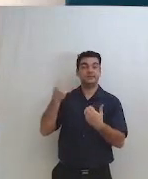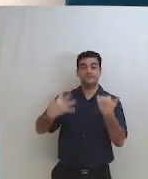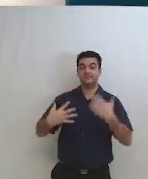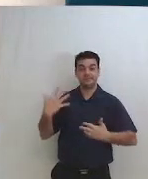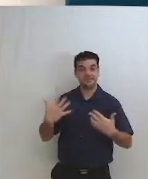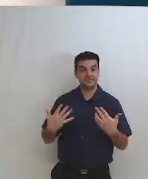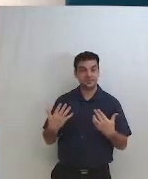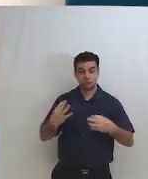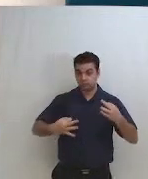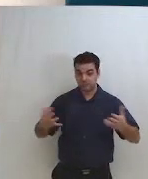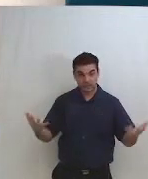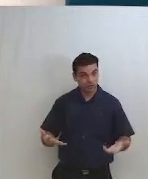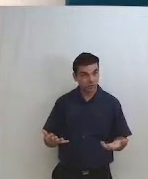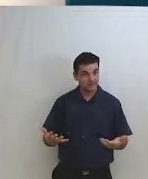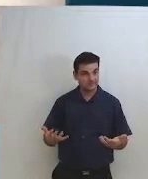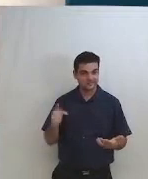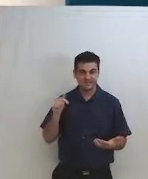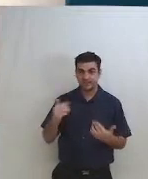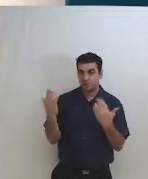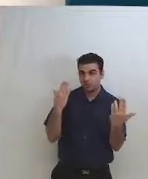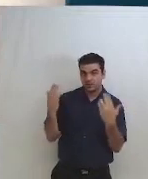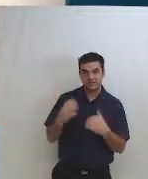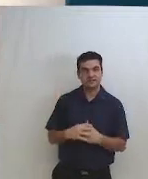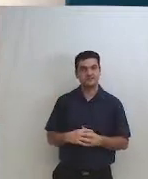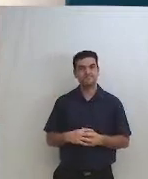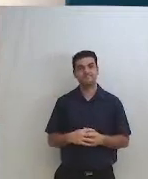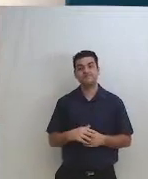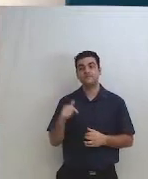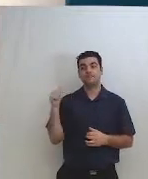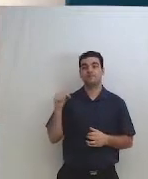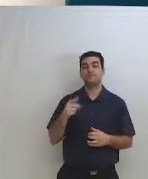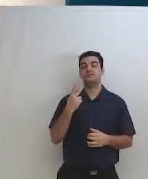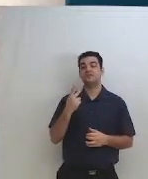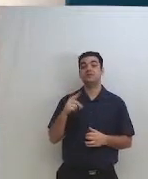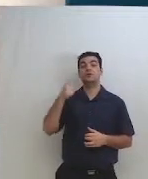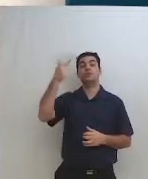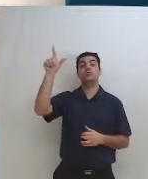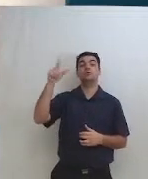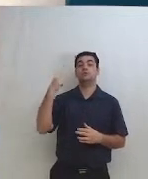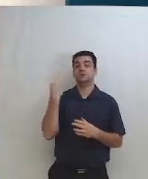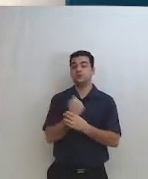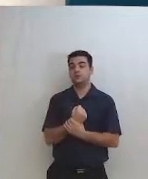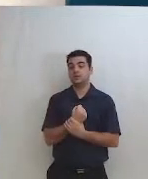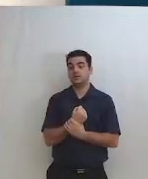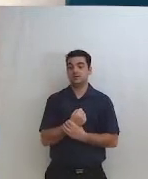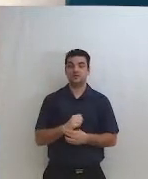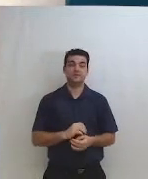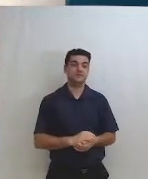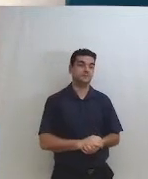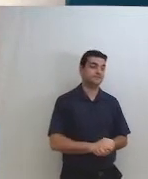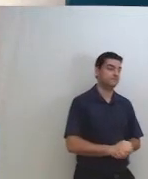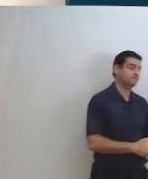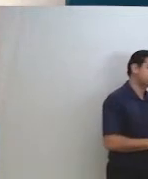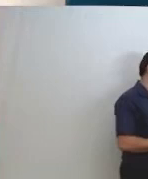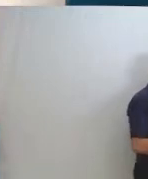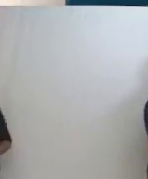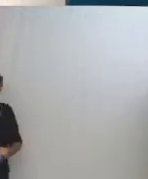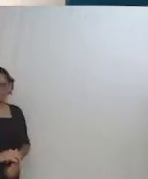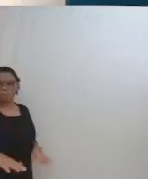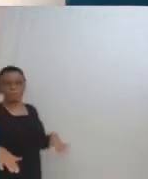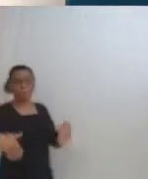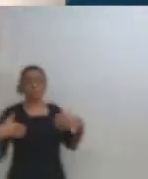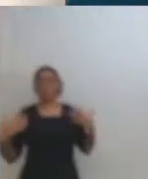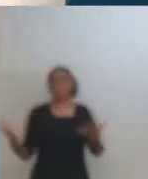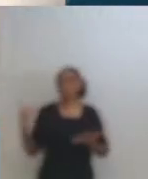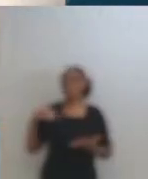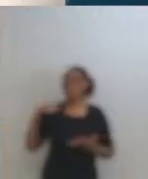hoje. Se refere a um outro sigilo. Quando a matéria foi levada, então, em habeas